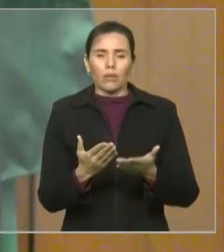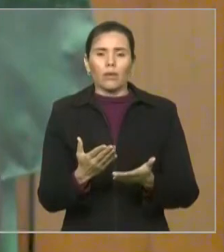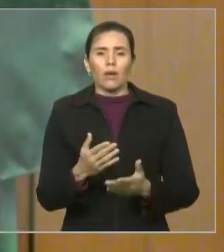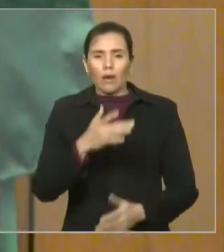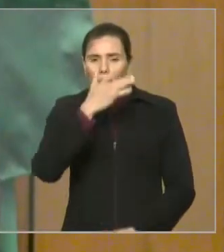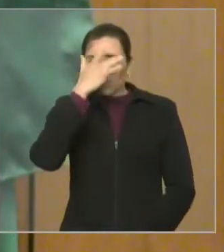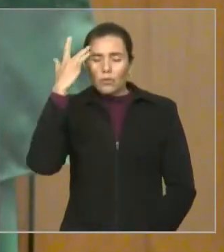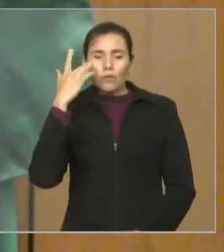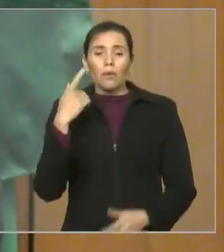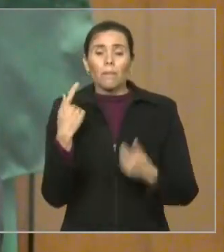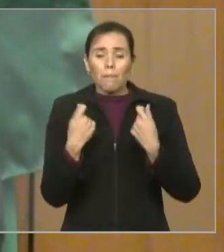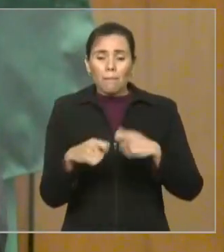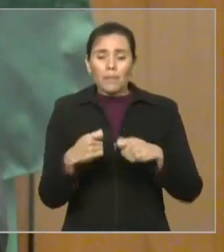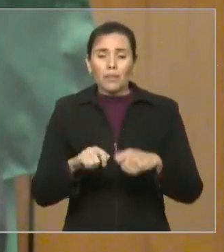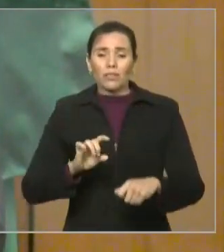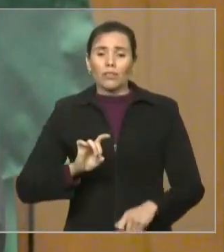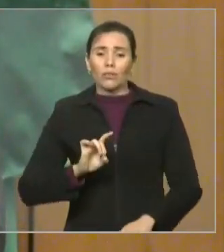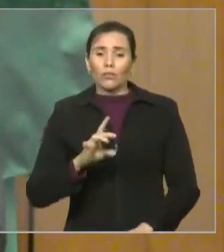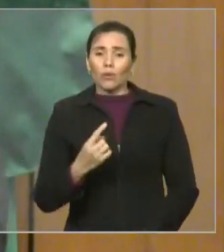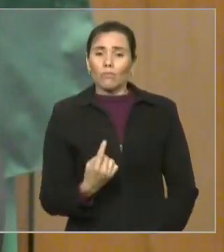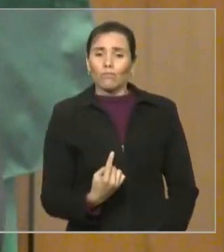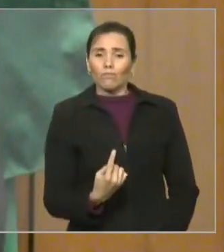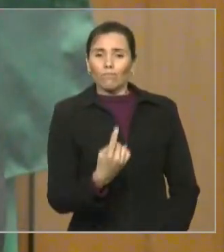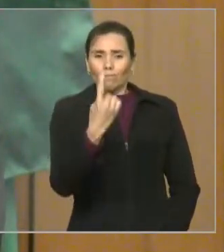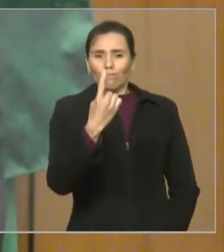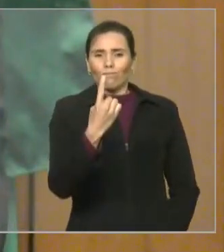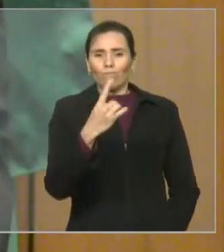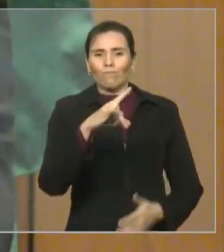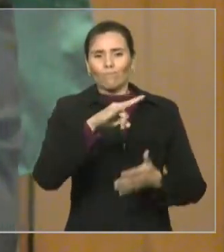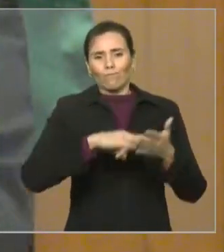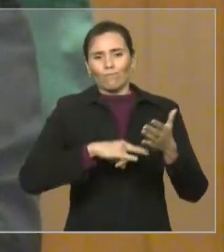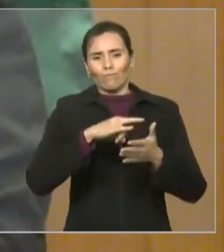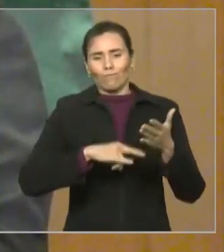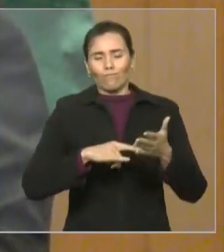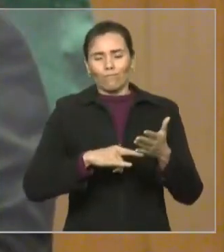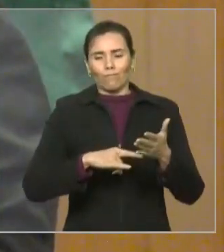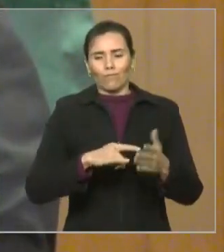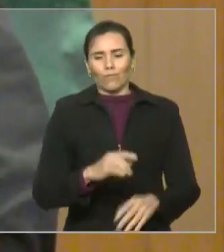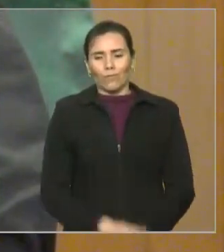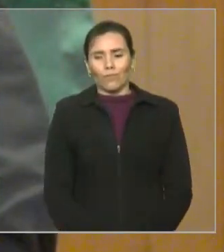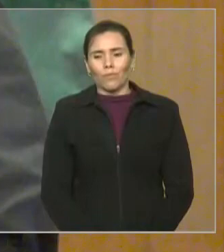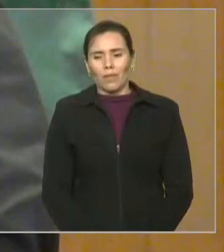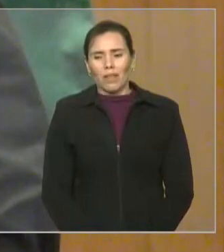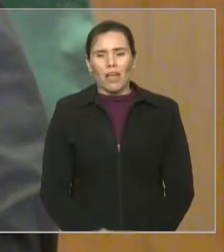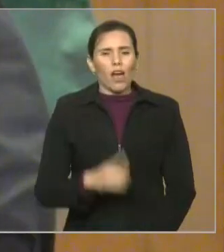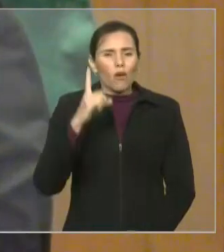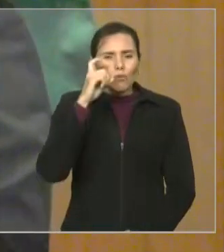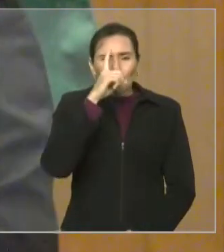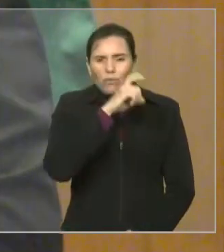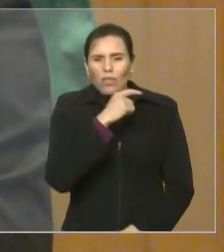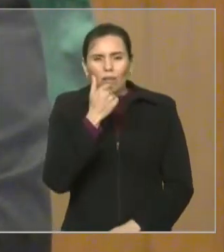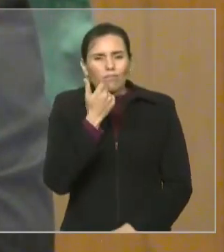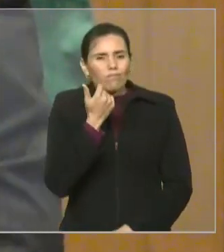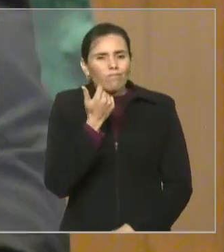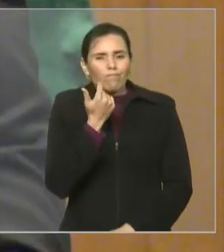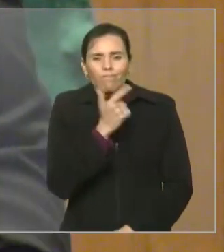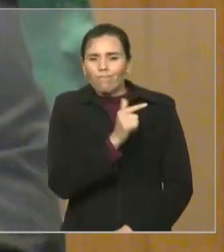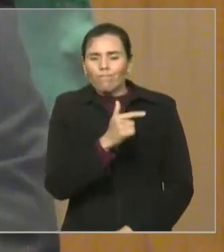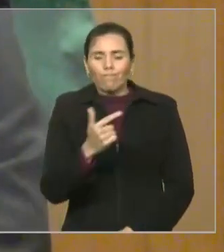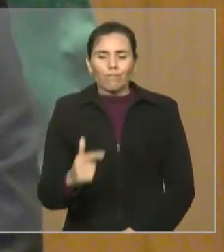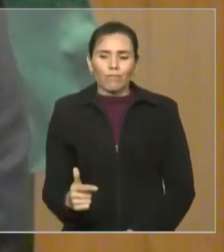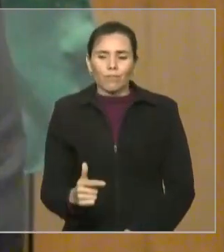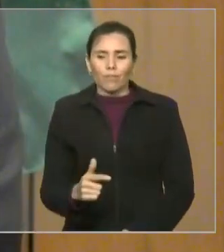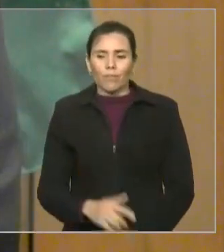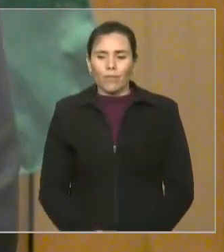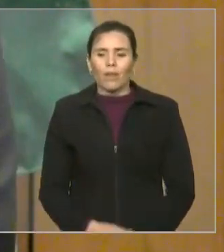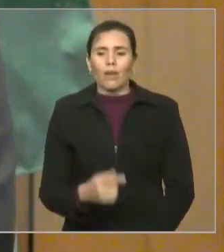todos esses documentos de forma informatizada, sem qualquer burocracia. Essa experiência, oriunda da minha gestão como presidente do